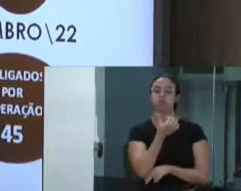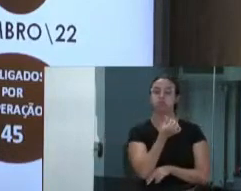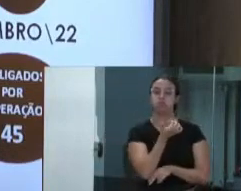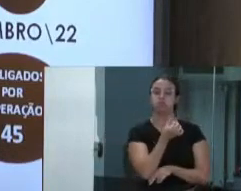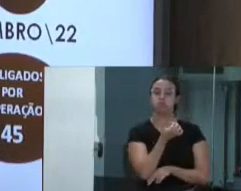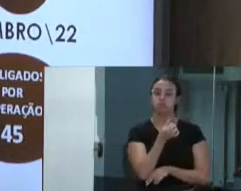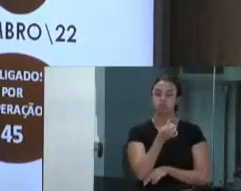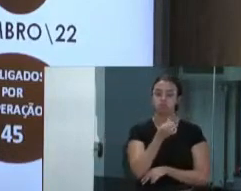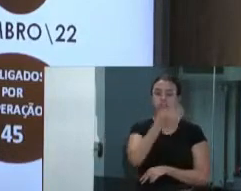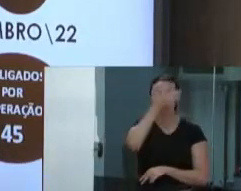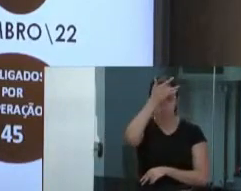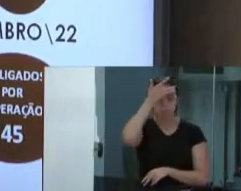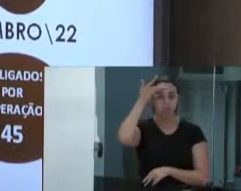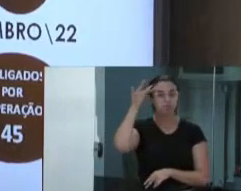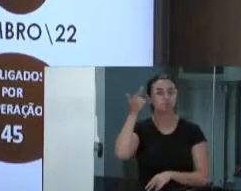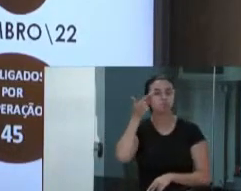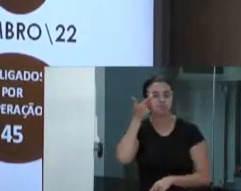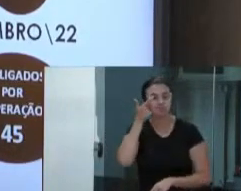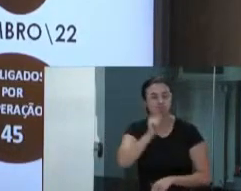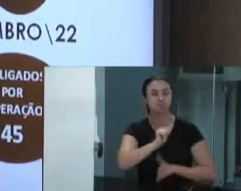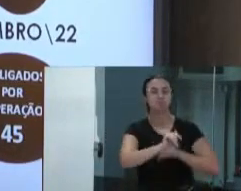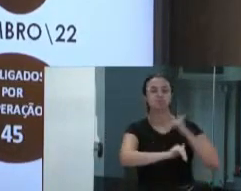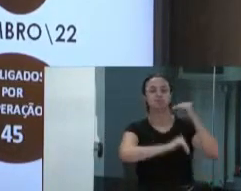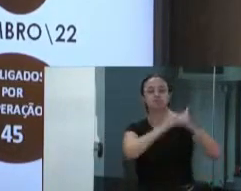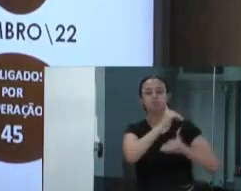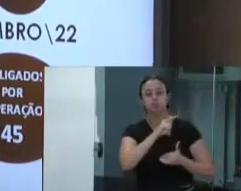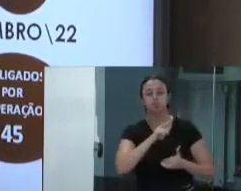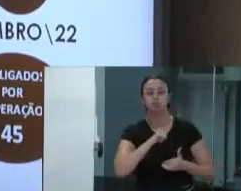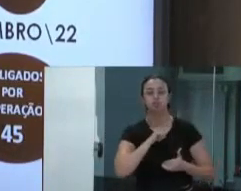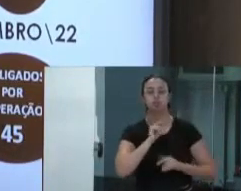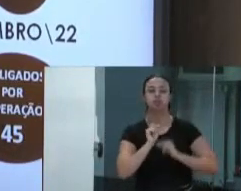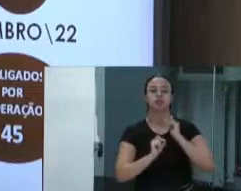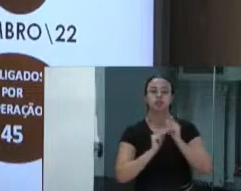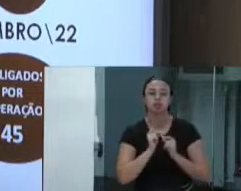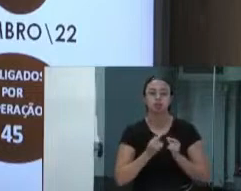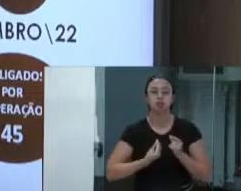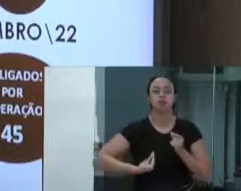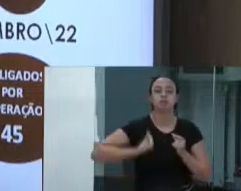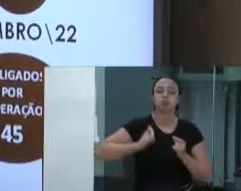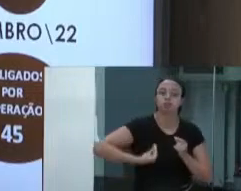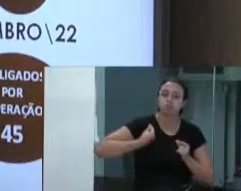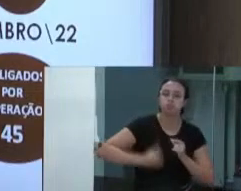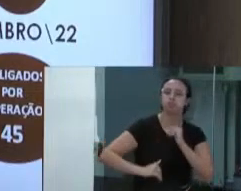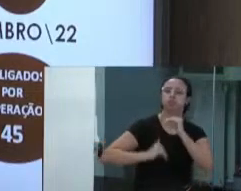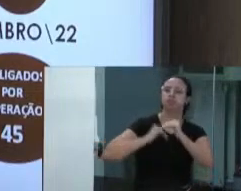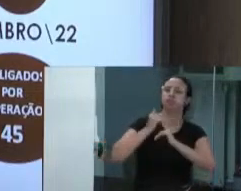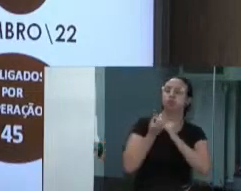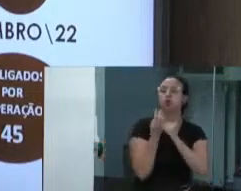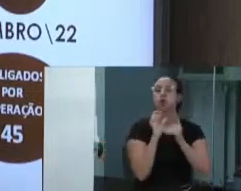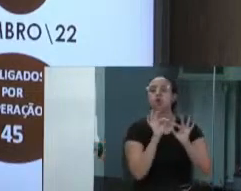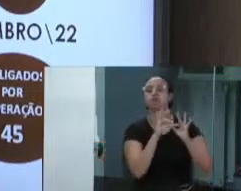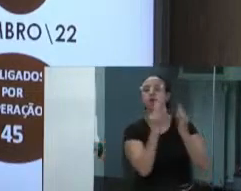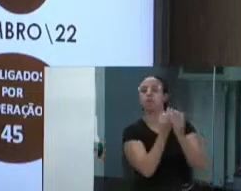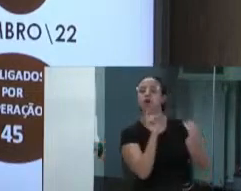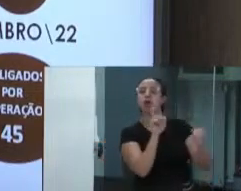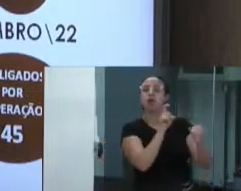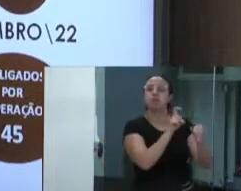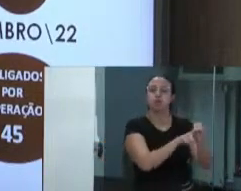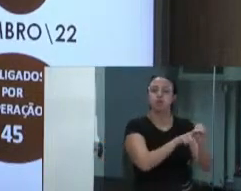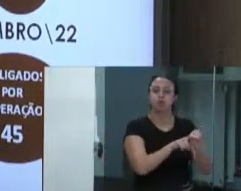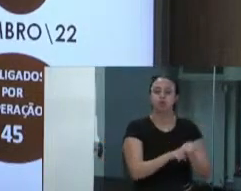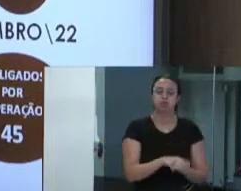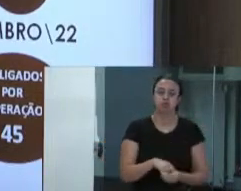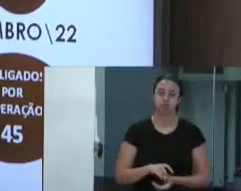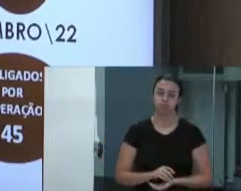serviço porque superaram a vulnerabilidade. Formaram república, iniciaram uma vida solo, voltaram para a família e várias situações. Então,